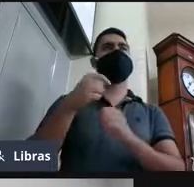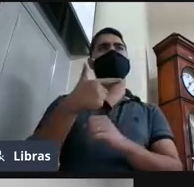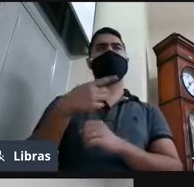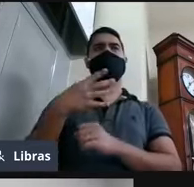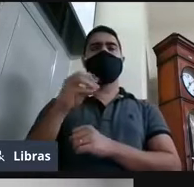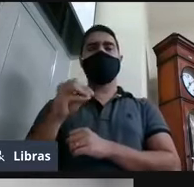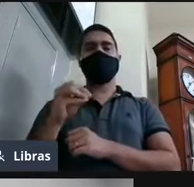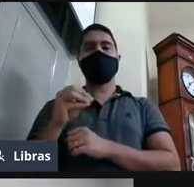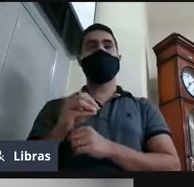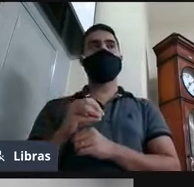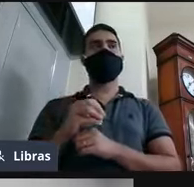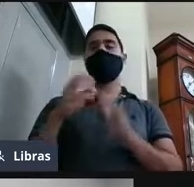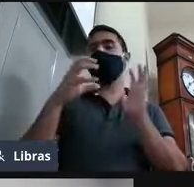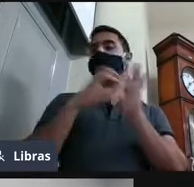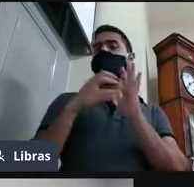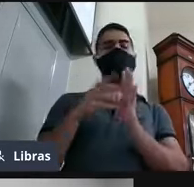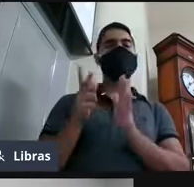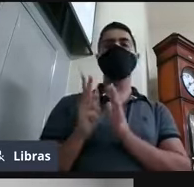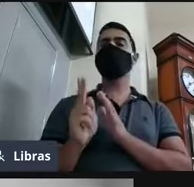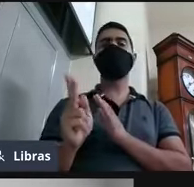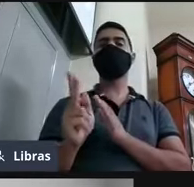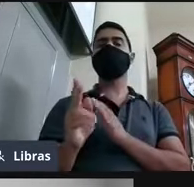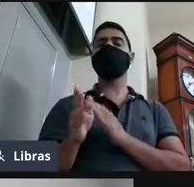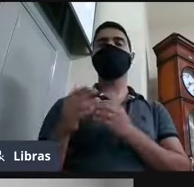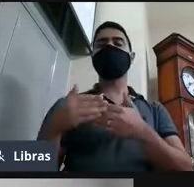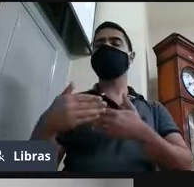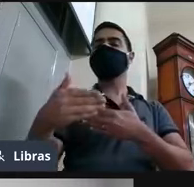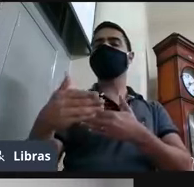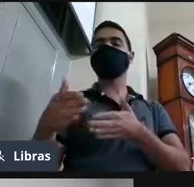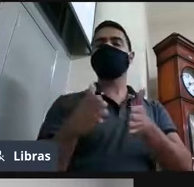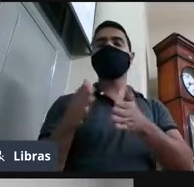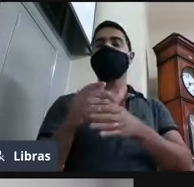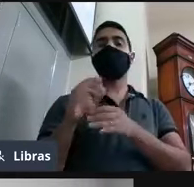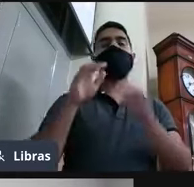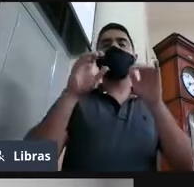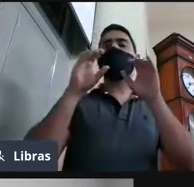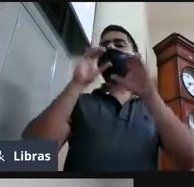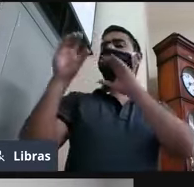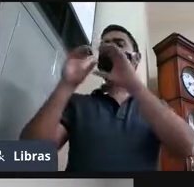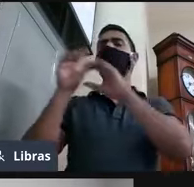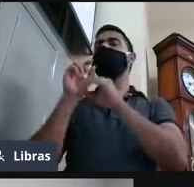parágrafo 3º, a Câmara não seguiu o regimento, não comunicou